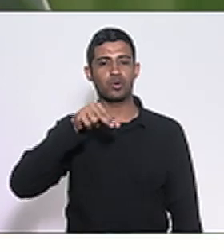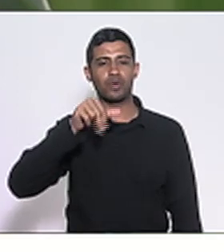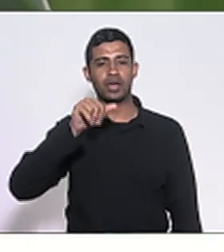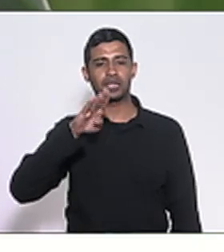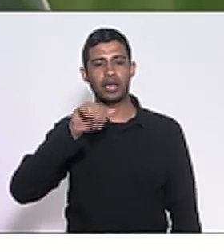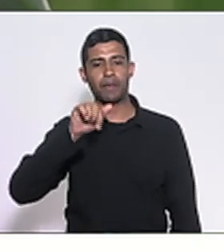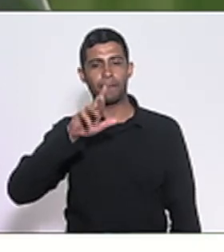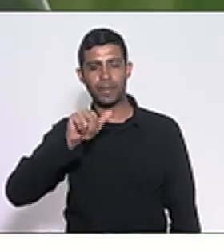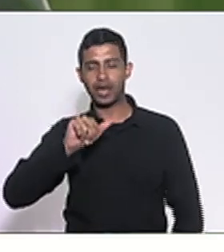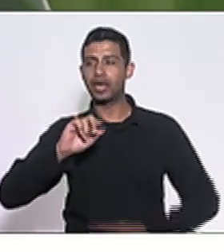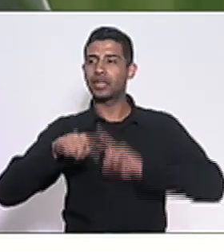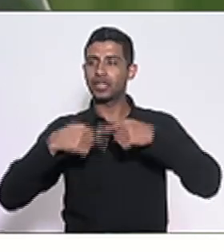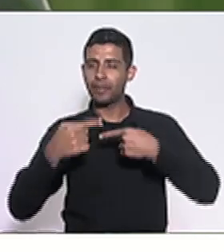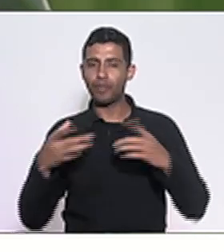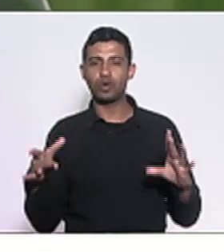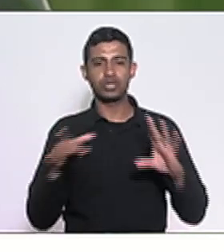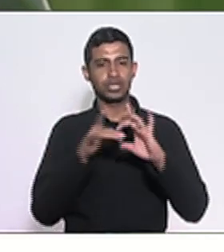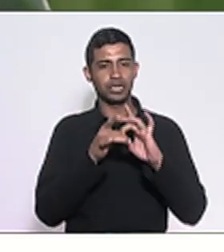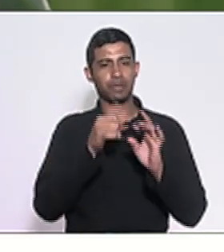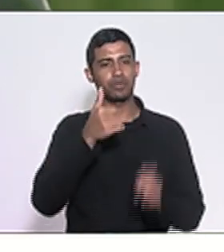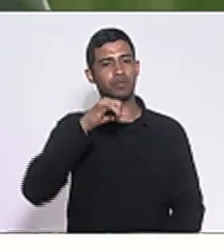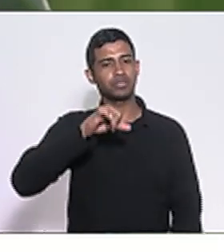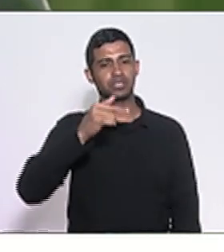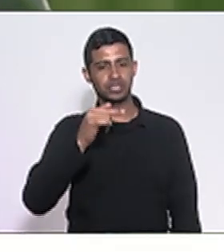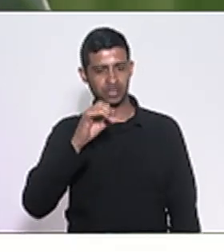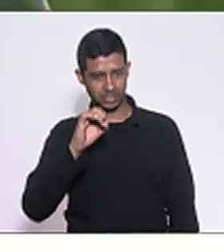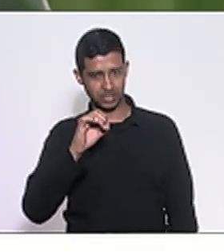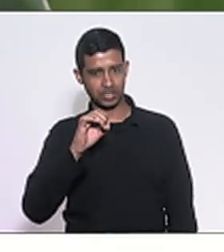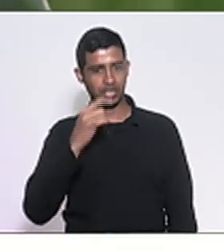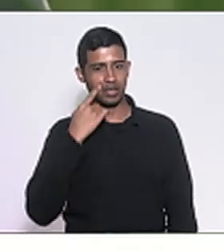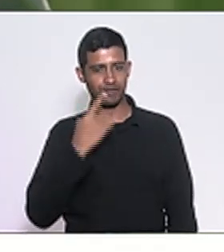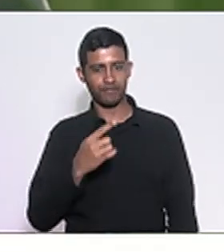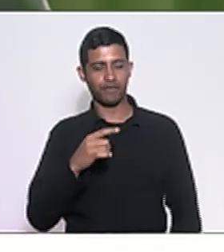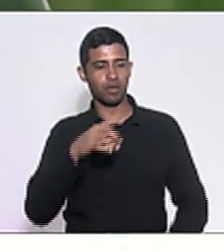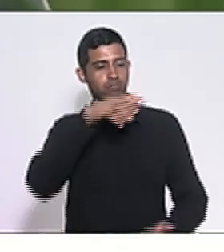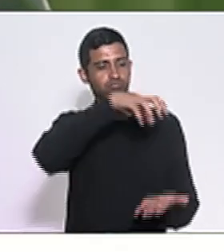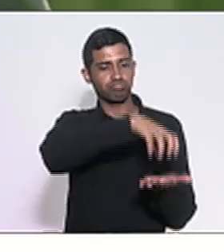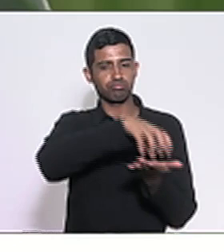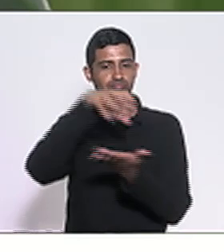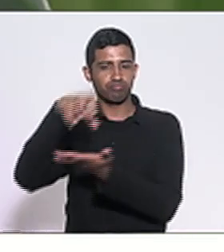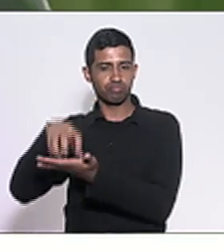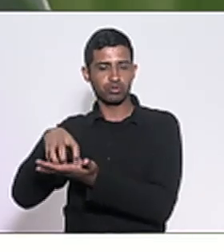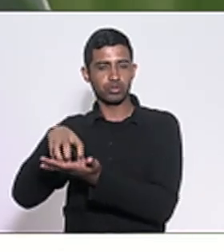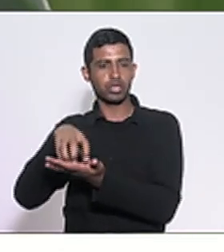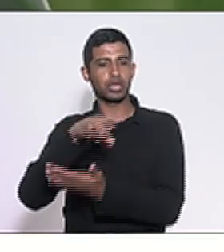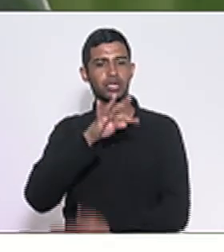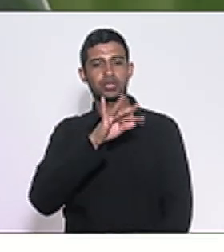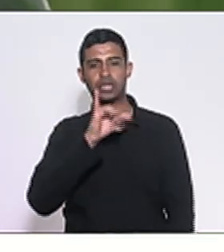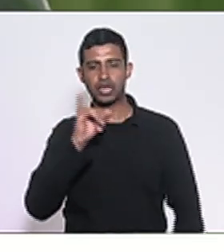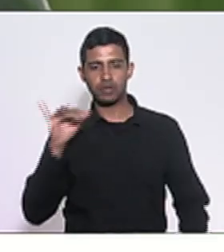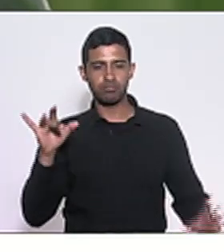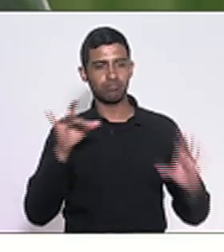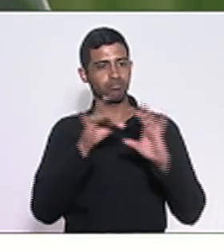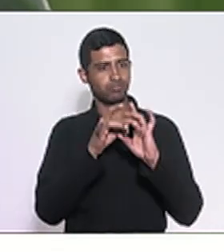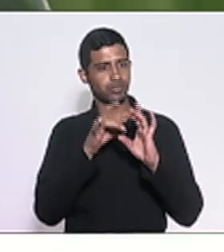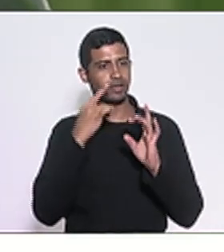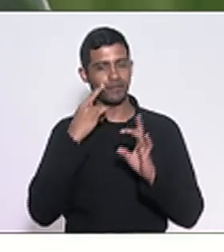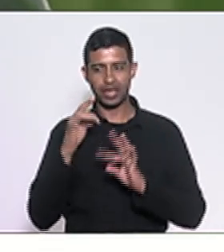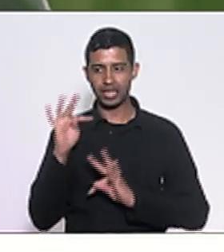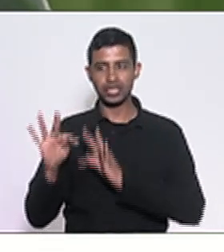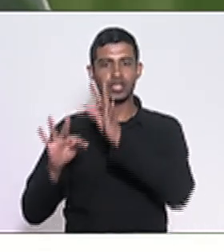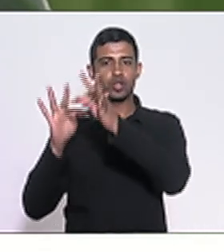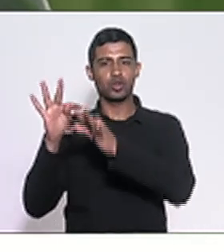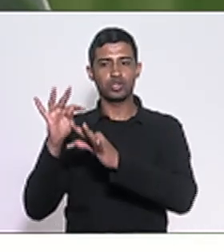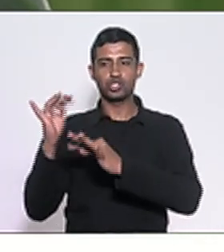fusão, em meados da década de 70, fundiram-se os dois órgãos de TI, quando a tecnologia da informação estava